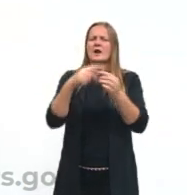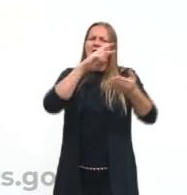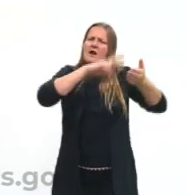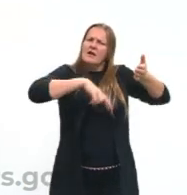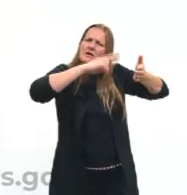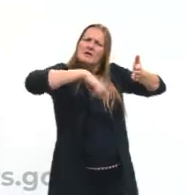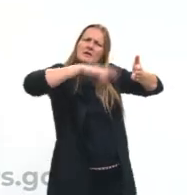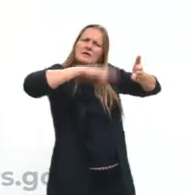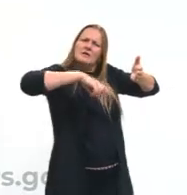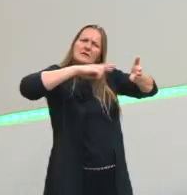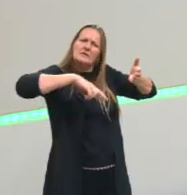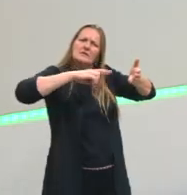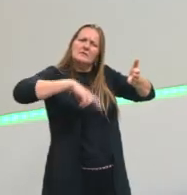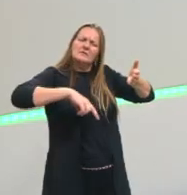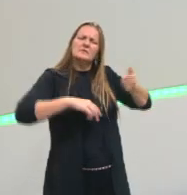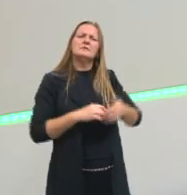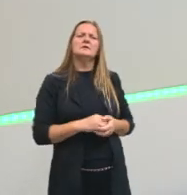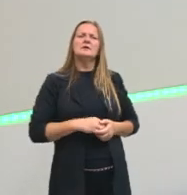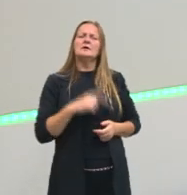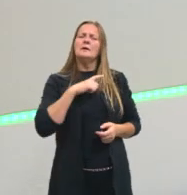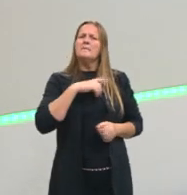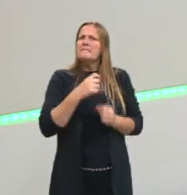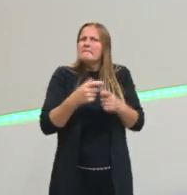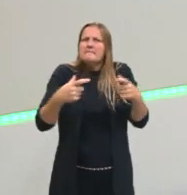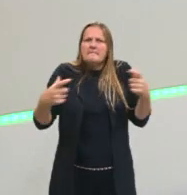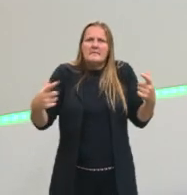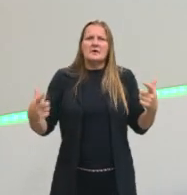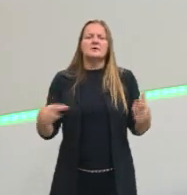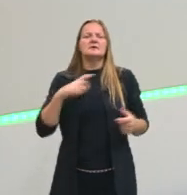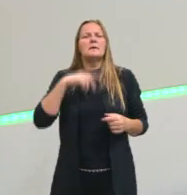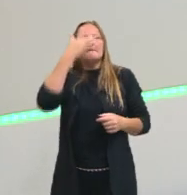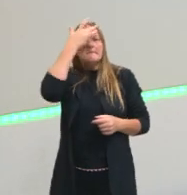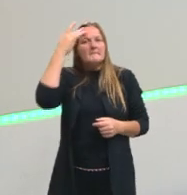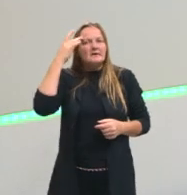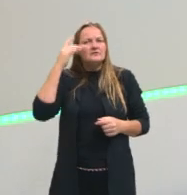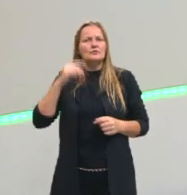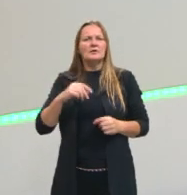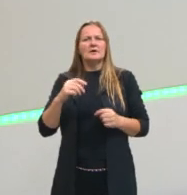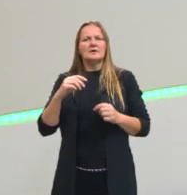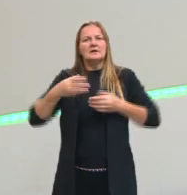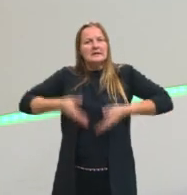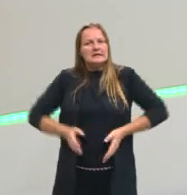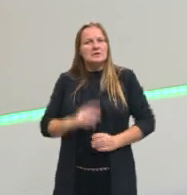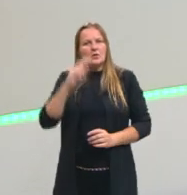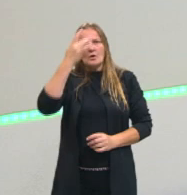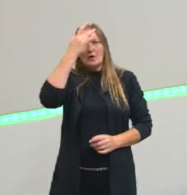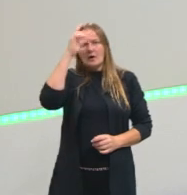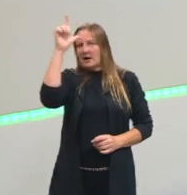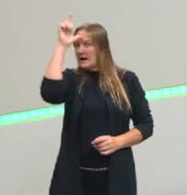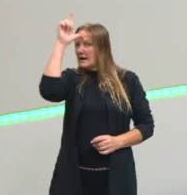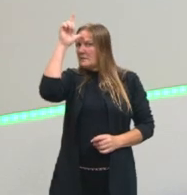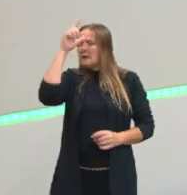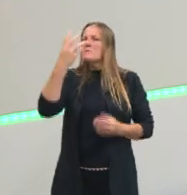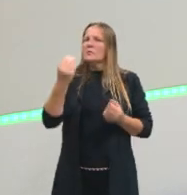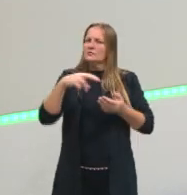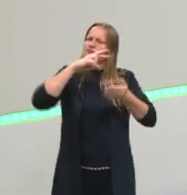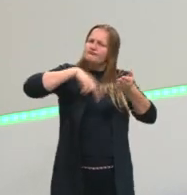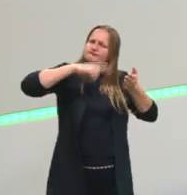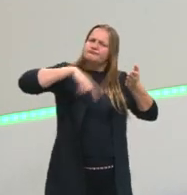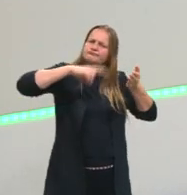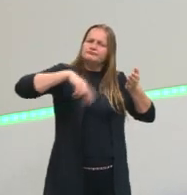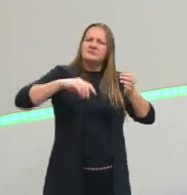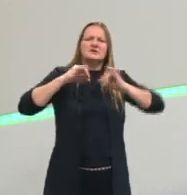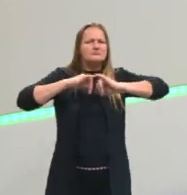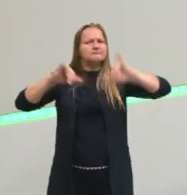né Você pode observar que a maioria das pessoas de origem alemã tem o hábito muito forte a leitura porque o Martinho